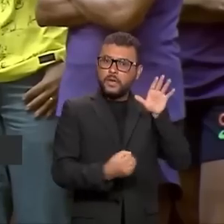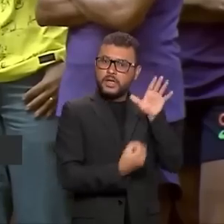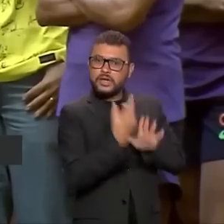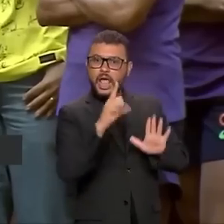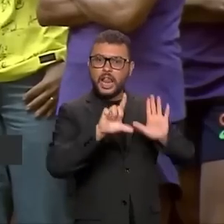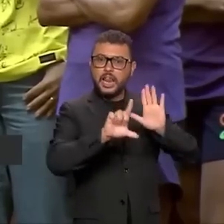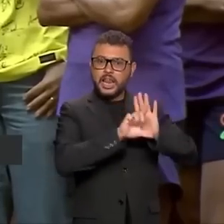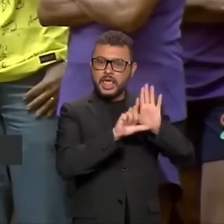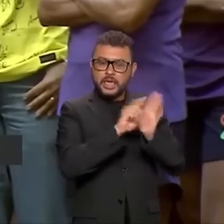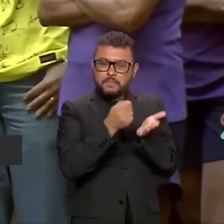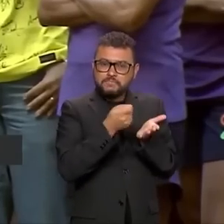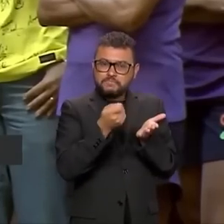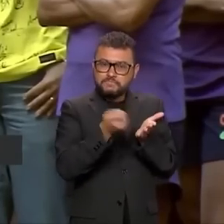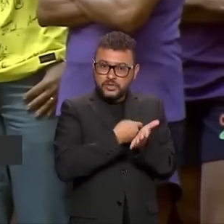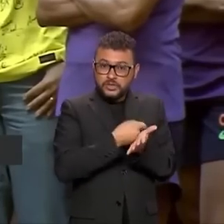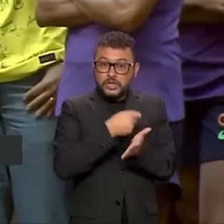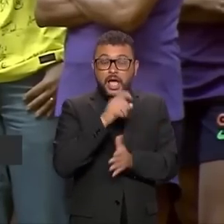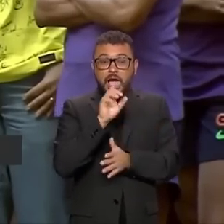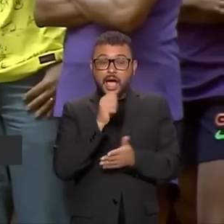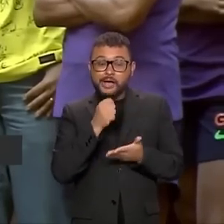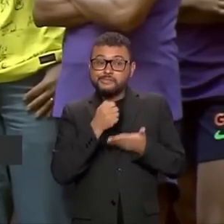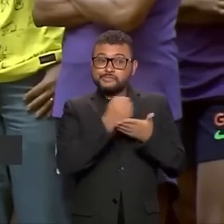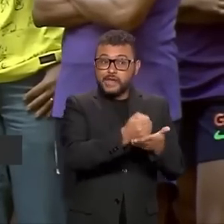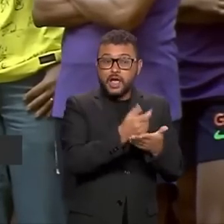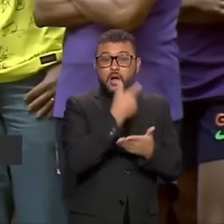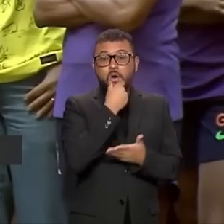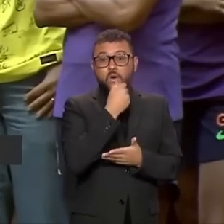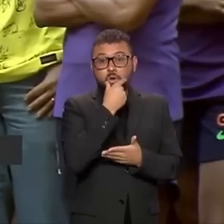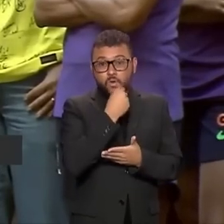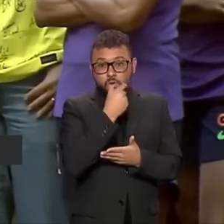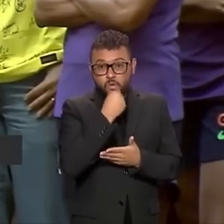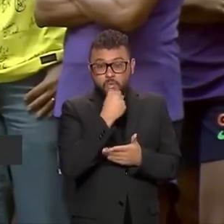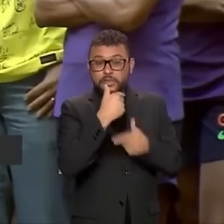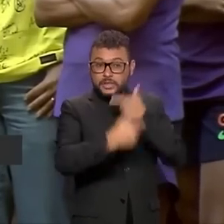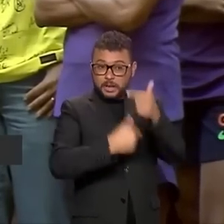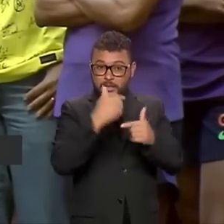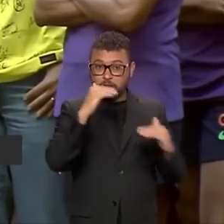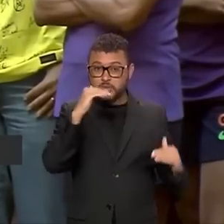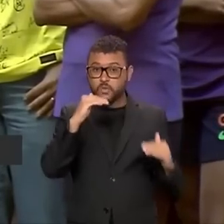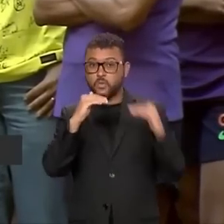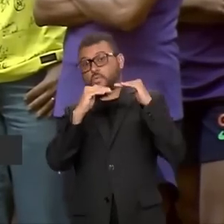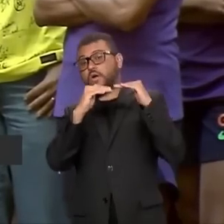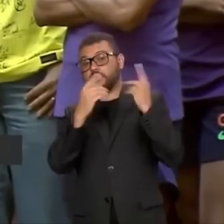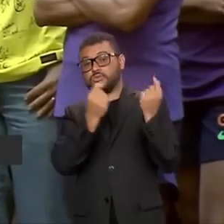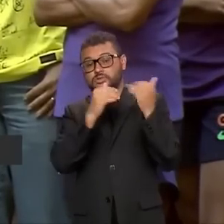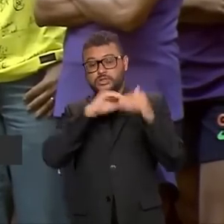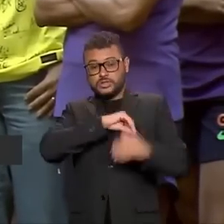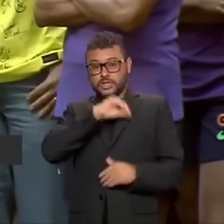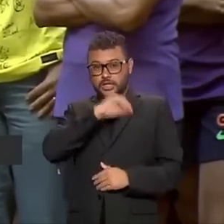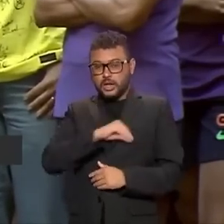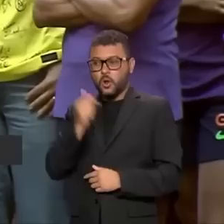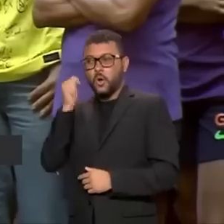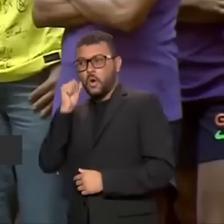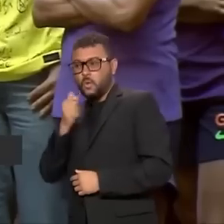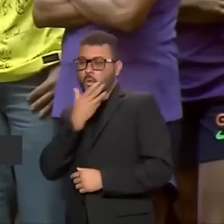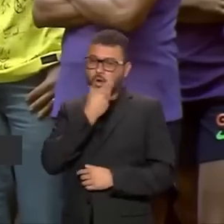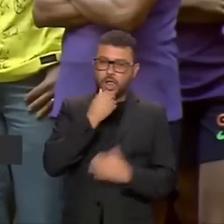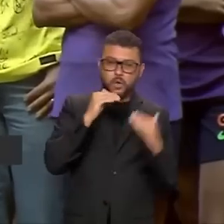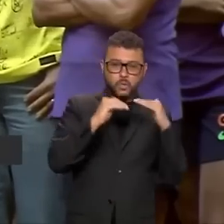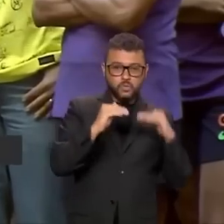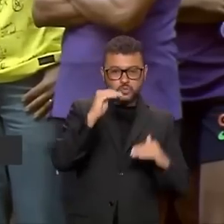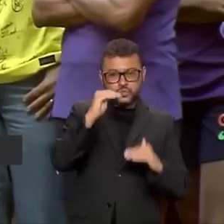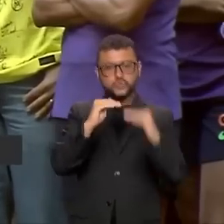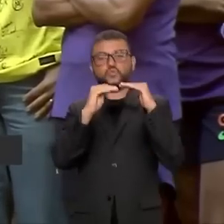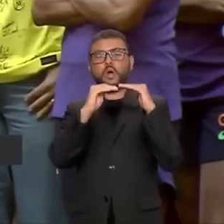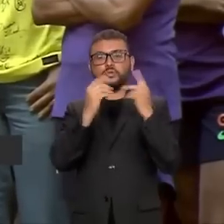vai chegar para as mulheres. Eu sou assinando uma lei de salário, trabalho igual, salário igual entre mulheres e homens, porque